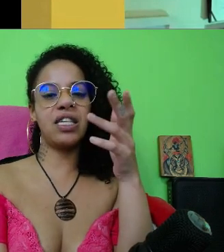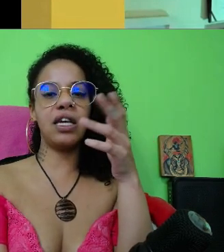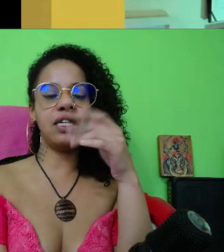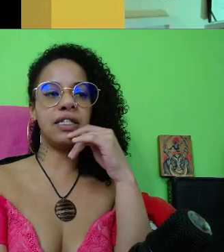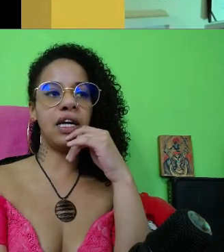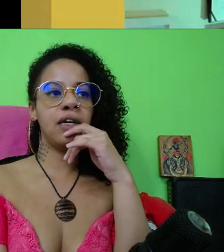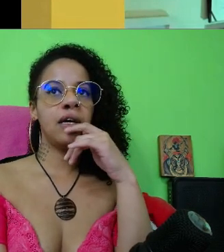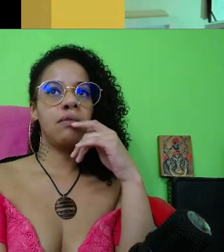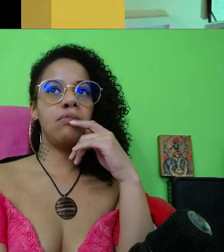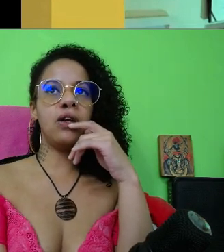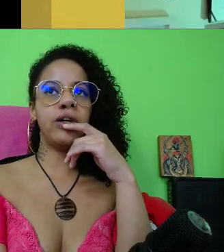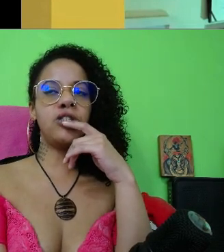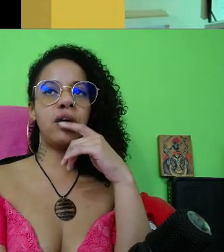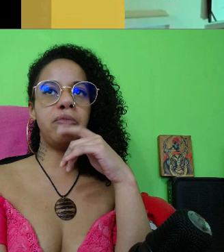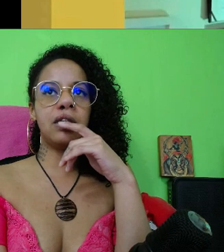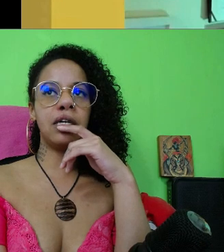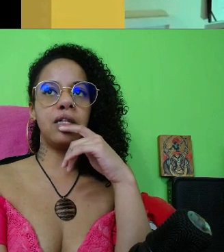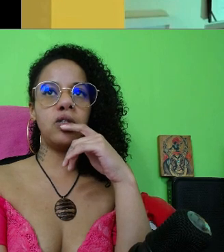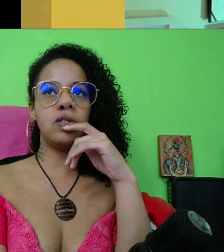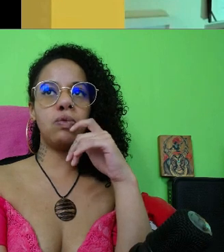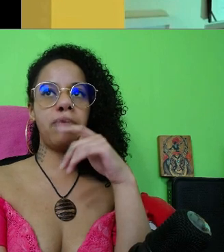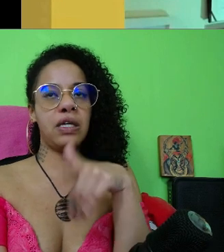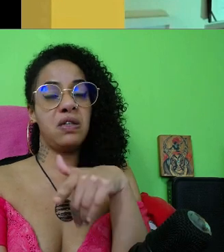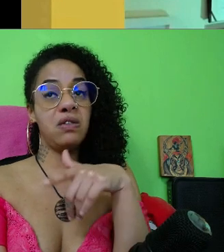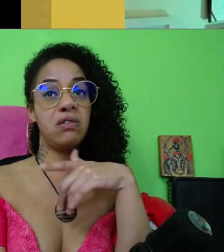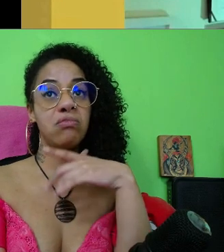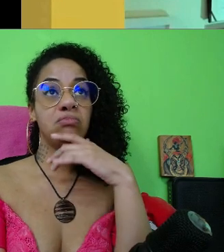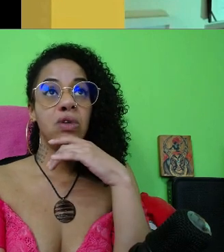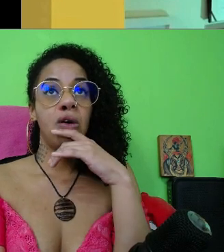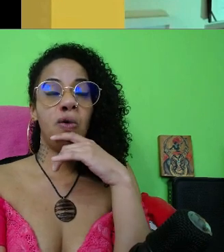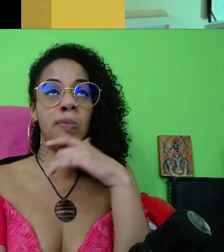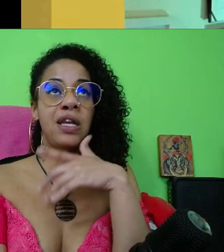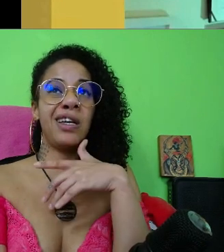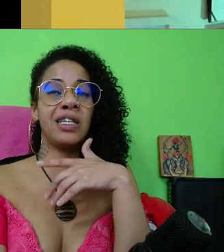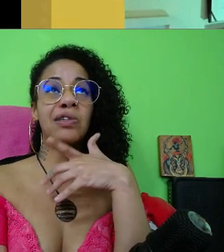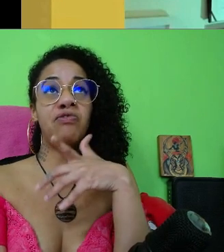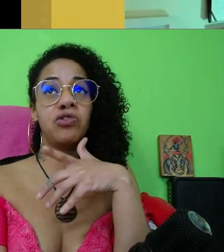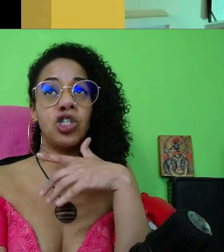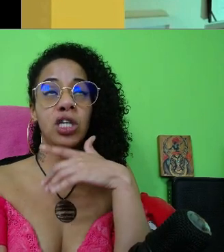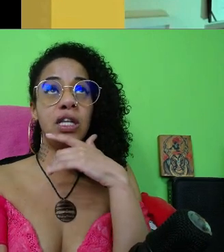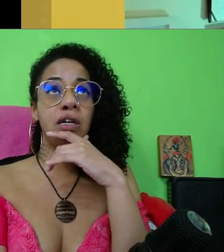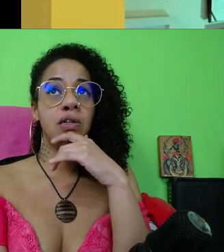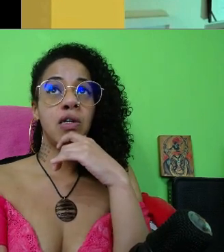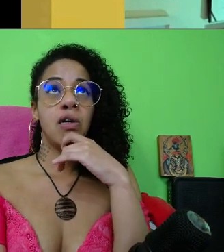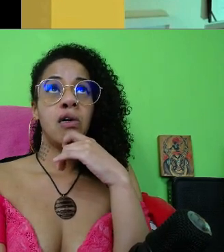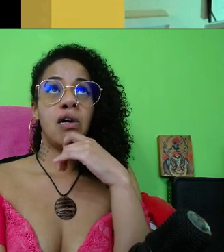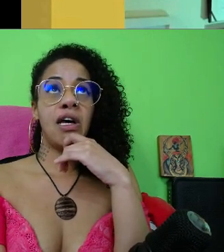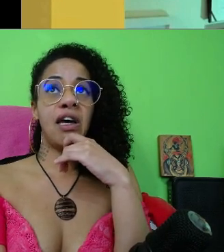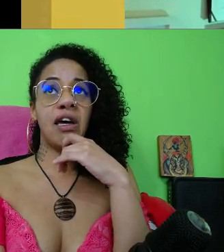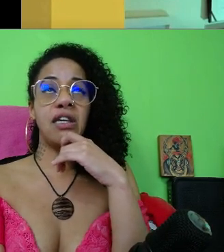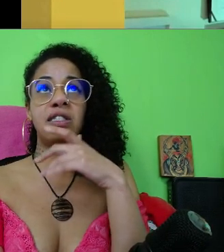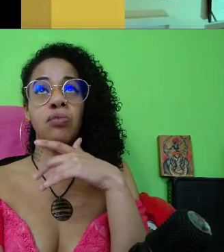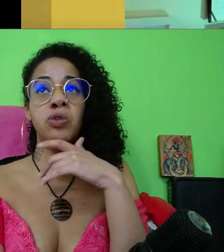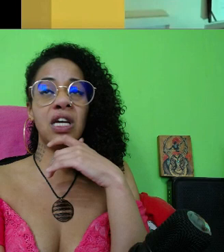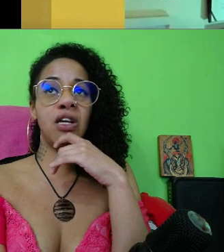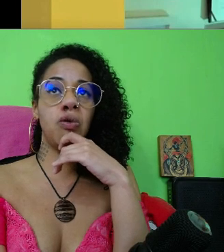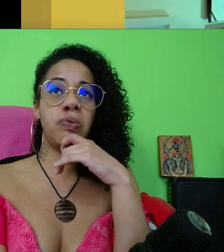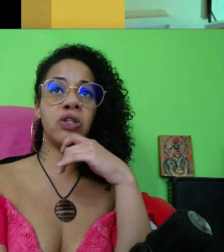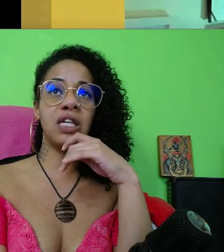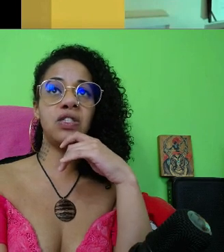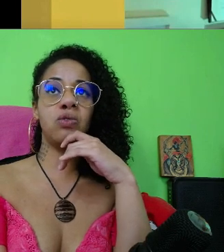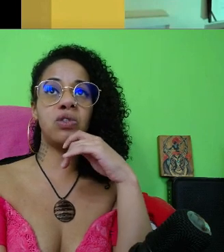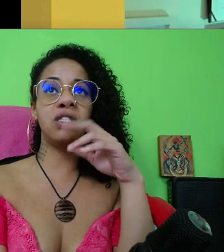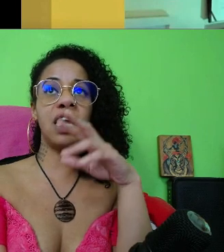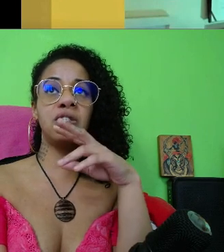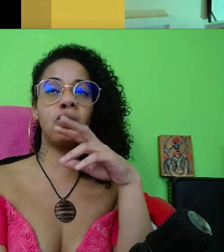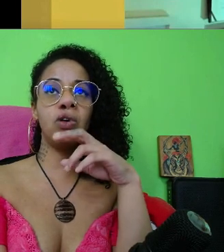215 né milhões de habitantes no país uma alienação estamos Ainda